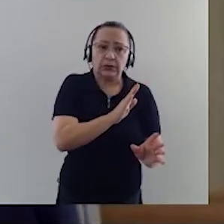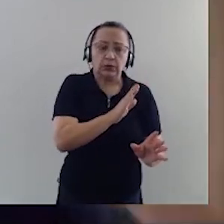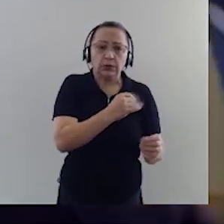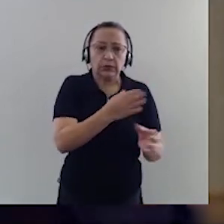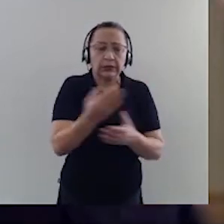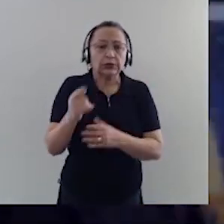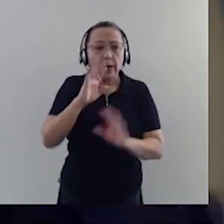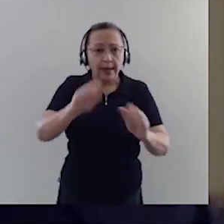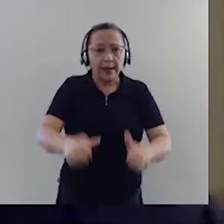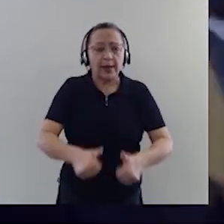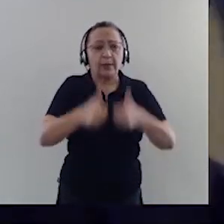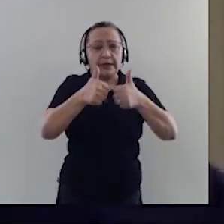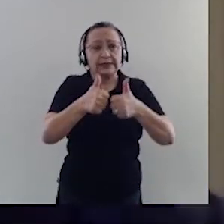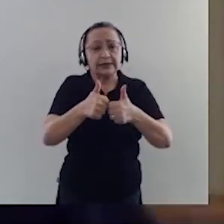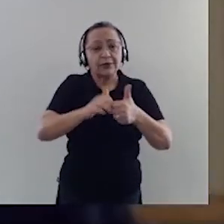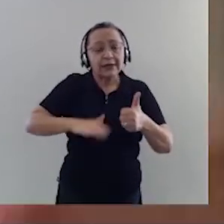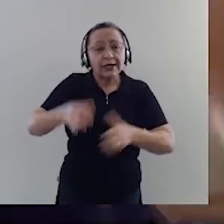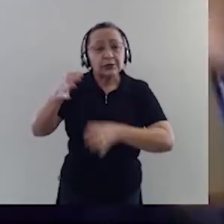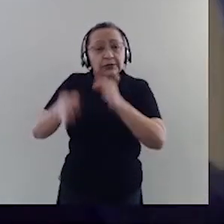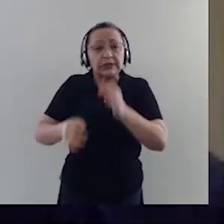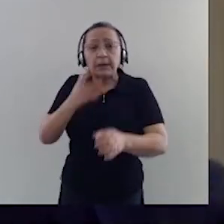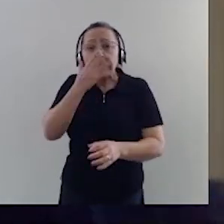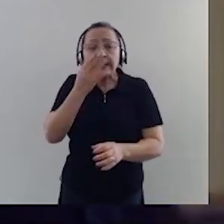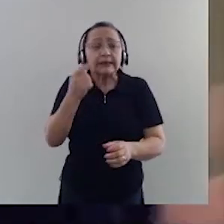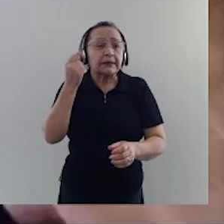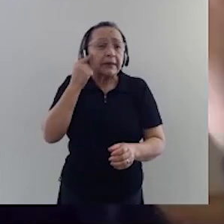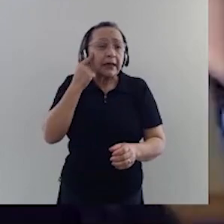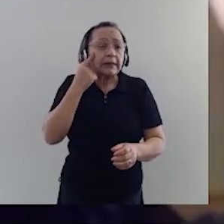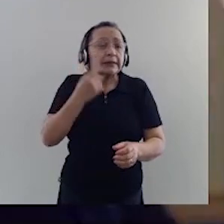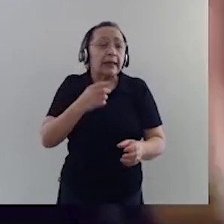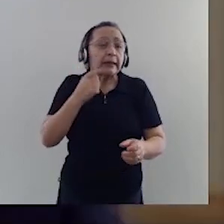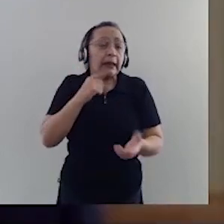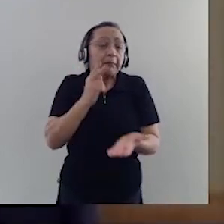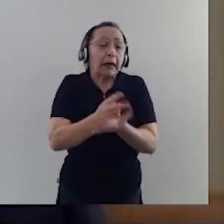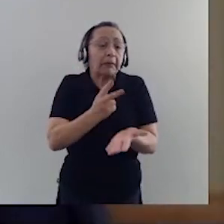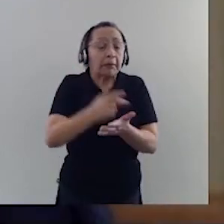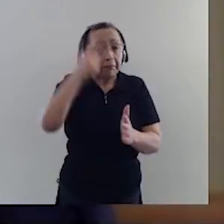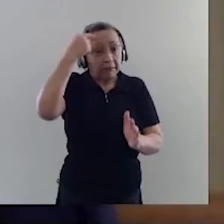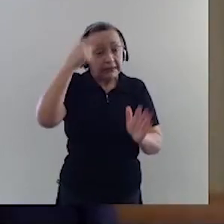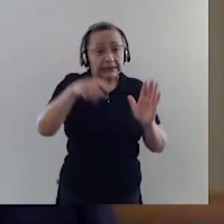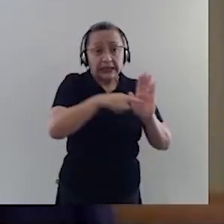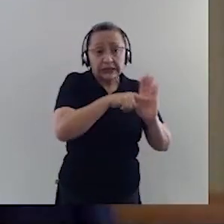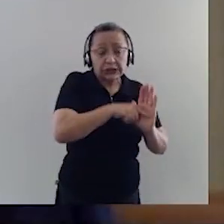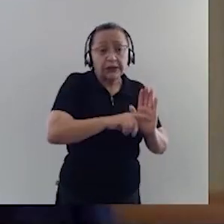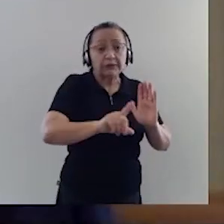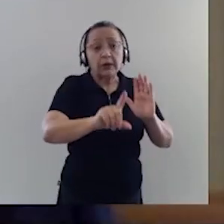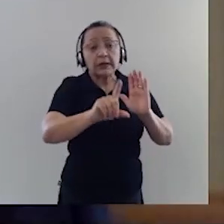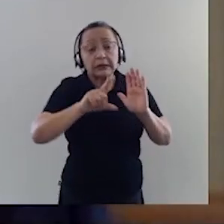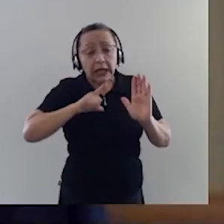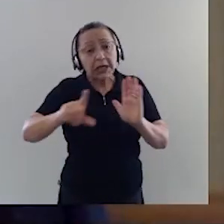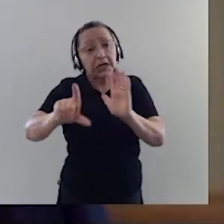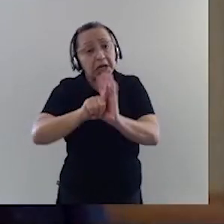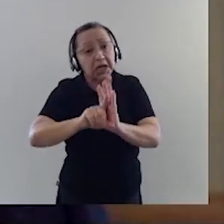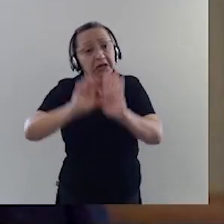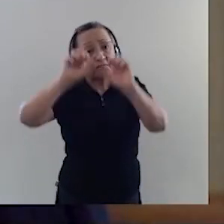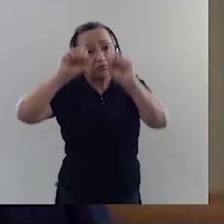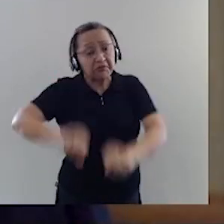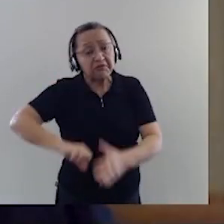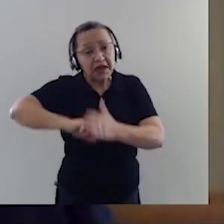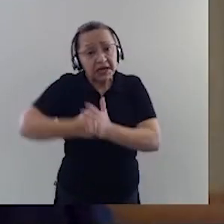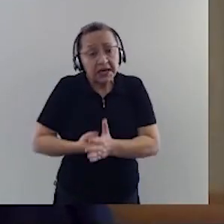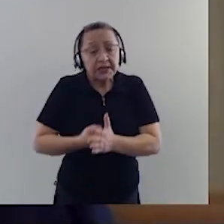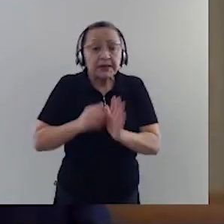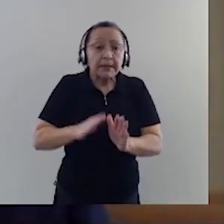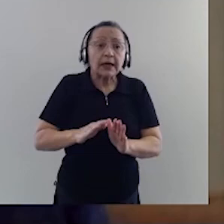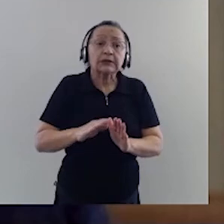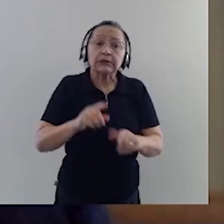judicial, ainda com aquela leitura da antiga lei de falências, enfim, quando, na verdade, a recuperação judicial pode ser uma grande